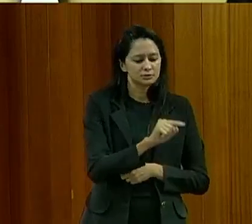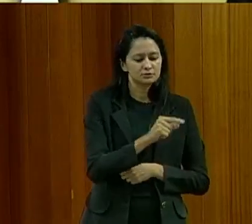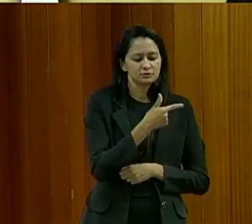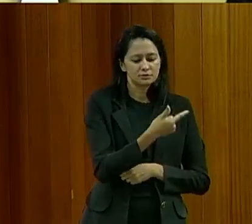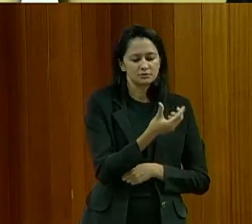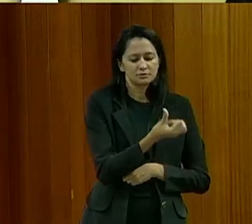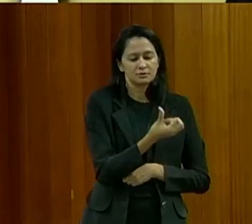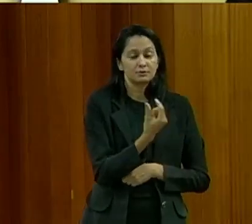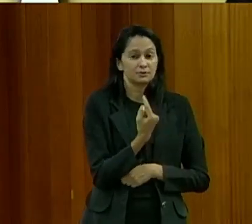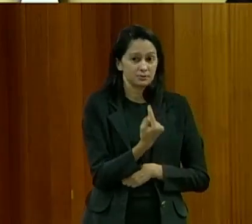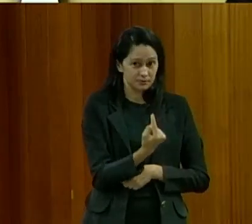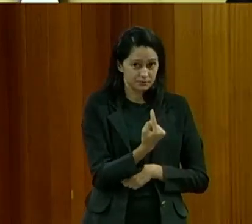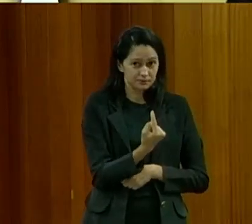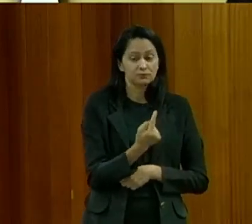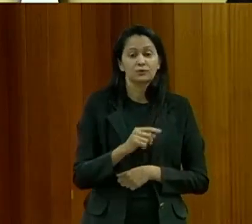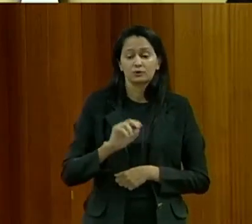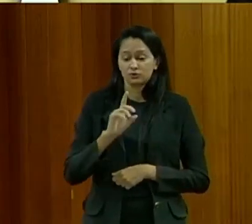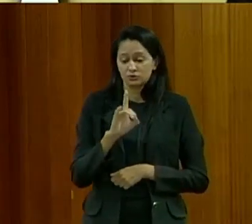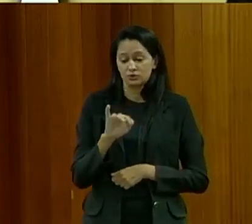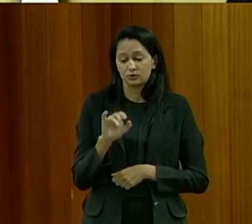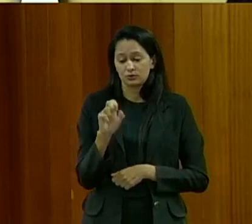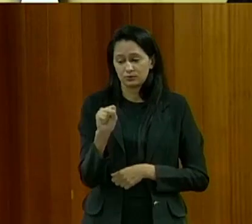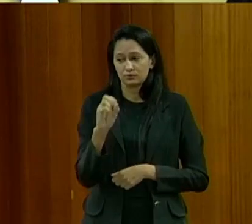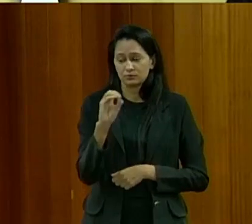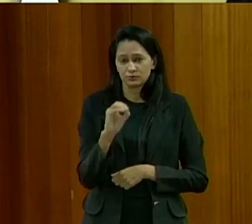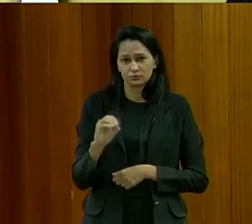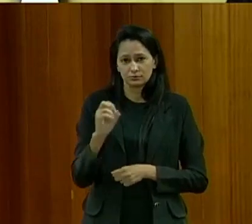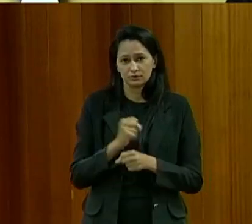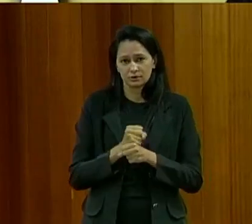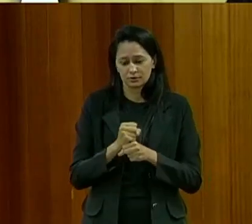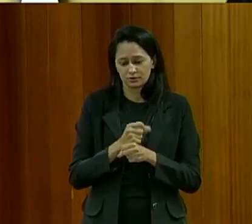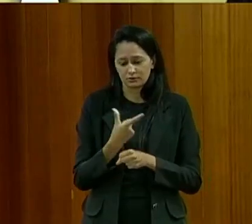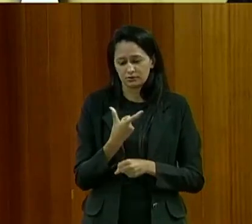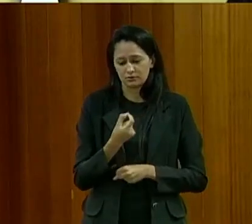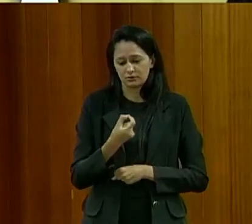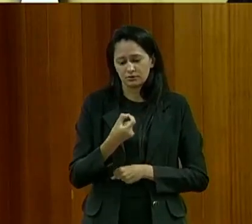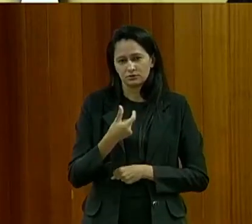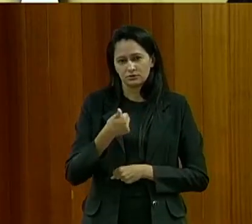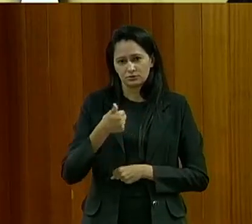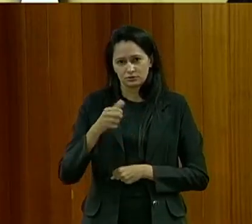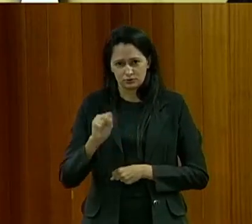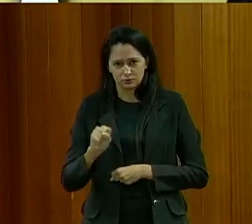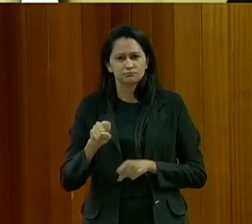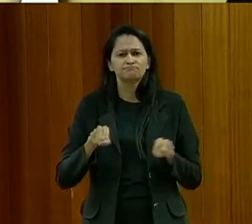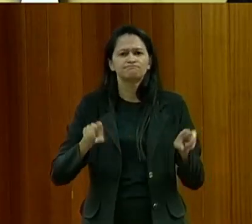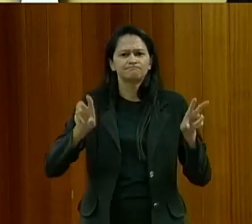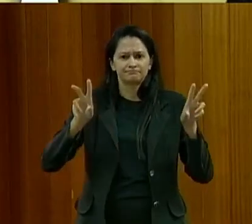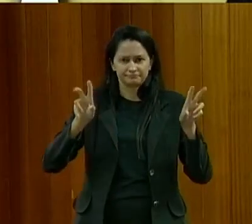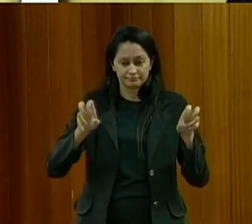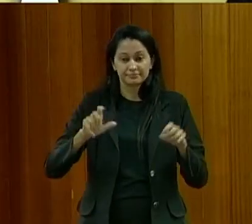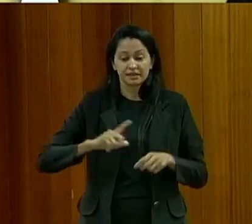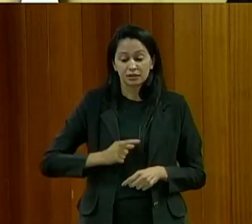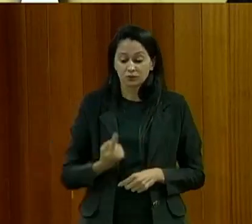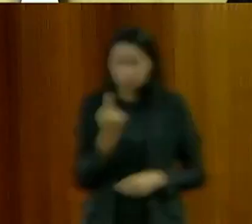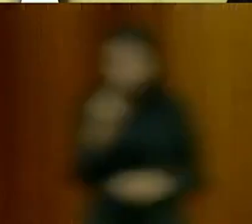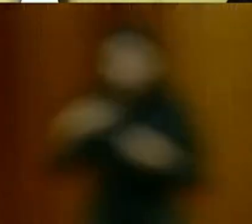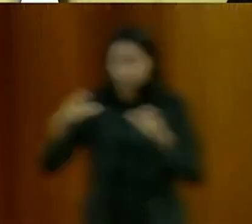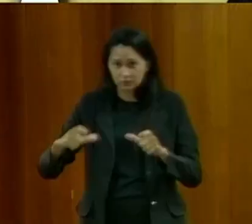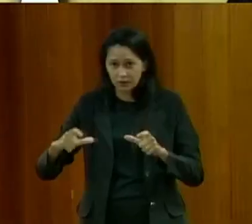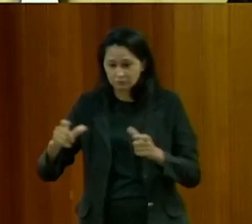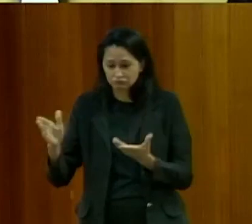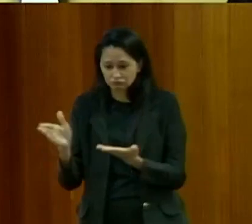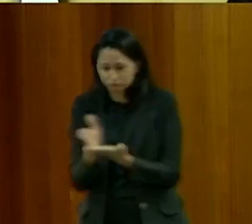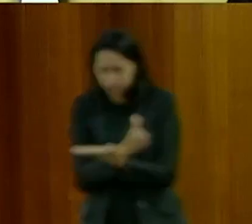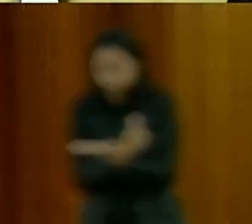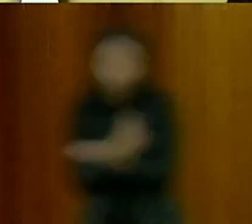10.261, de 8 de outubro de 2018, que desafeta a área pública de sua destinação privativa